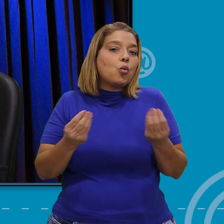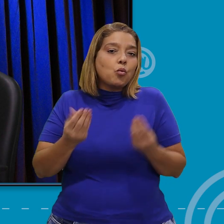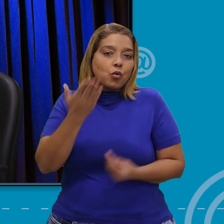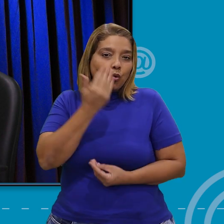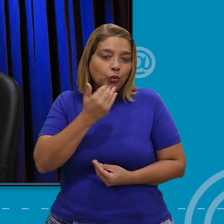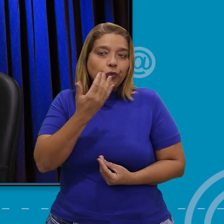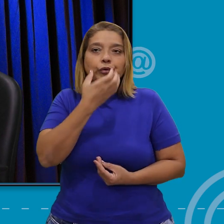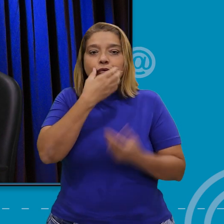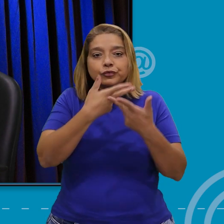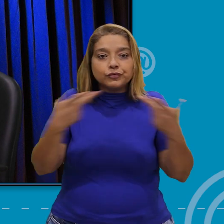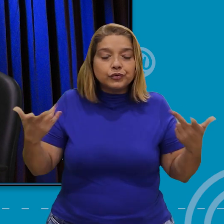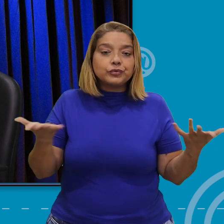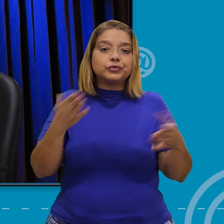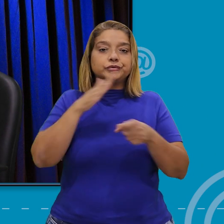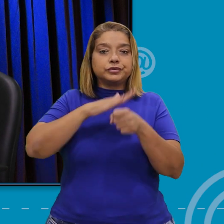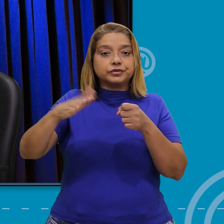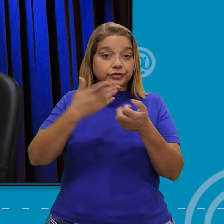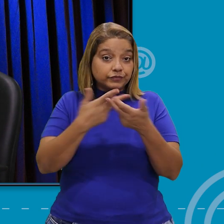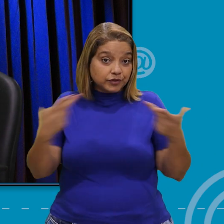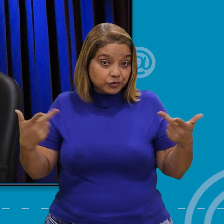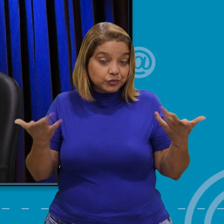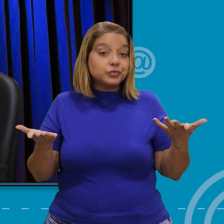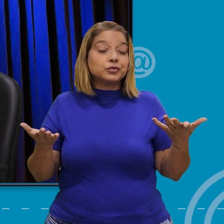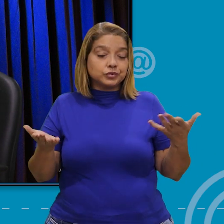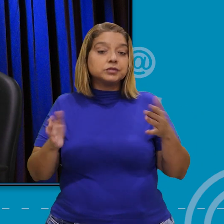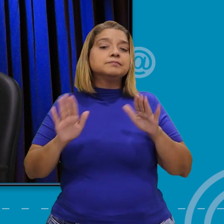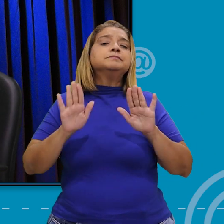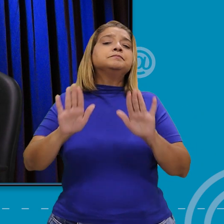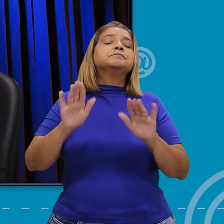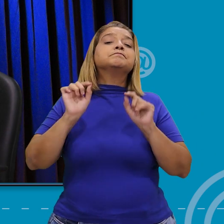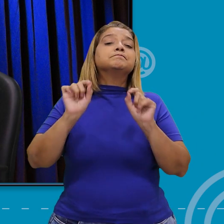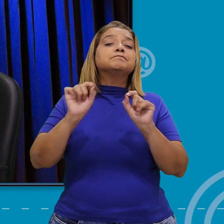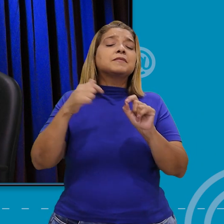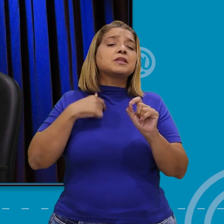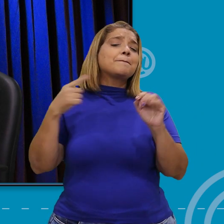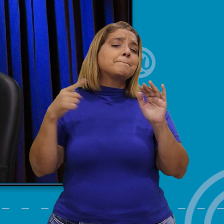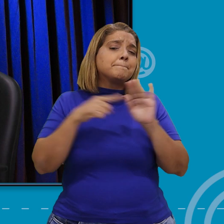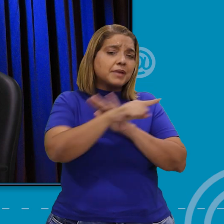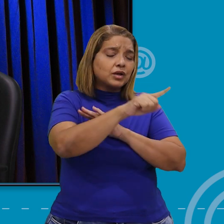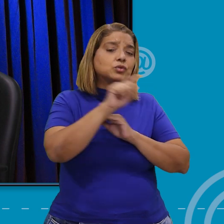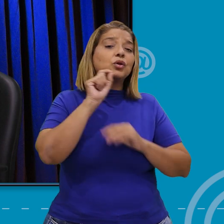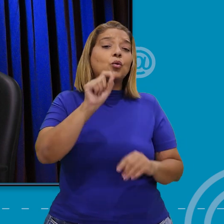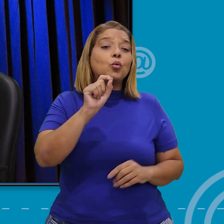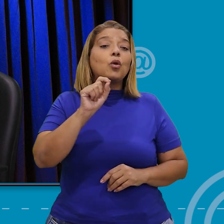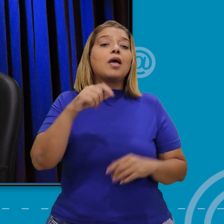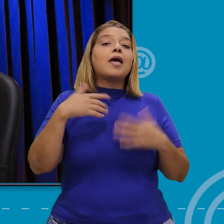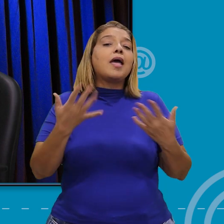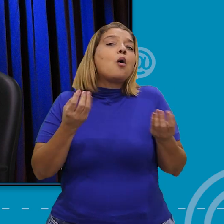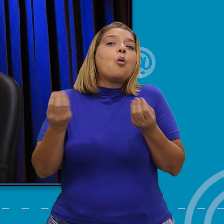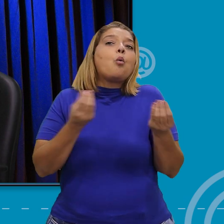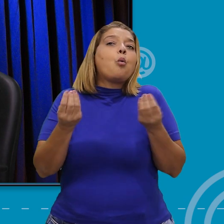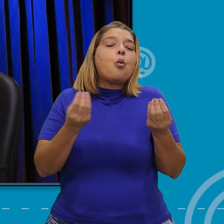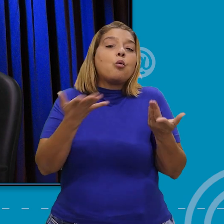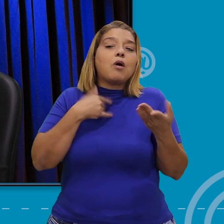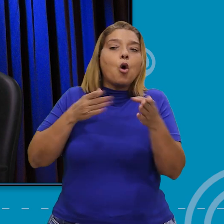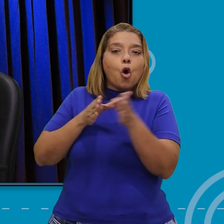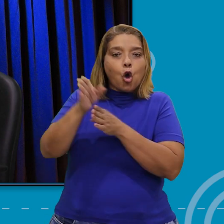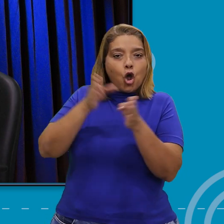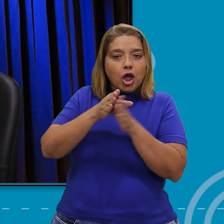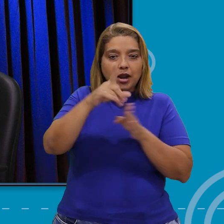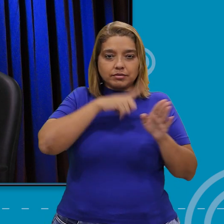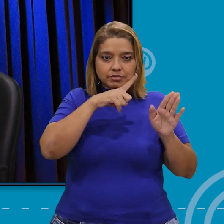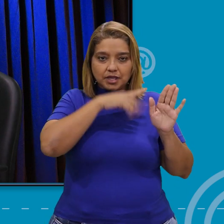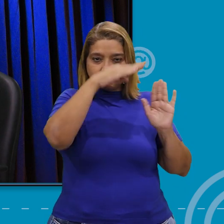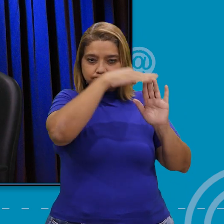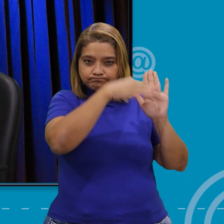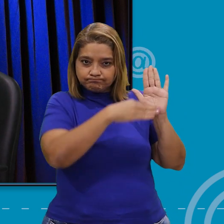têm acesso a frutas, a verduras. E aí, eu tenho uma pergunta que é em relação a essas